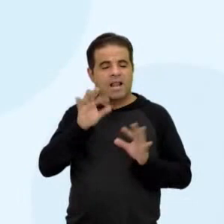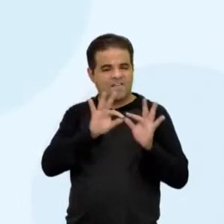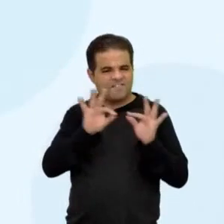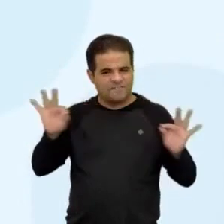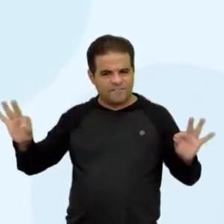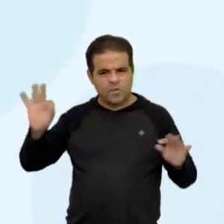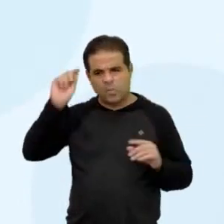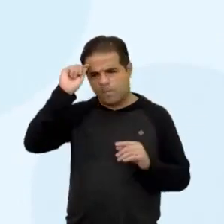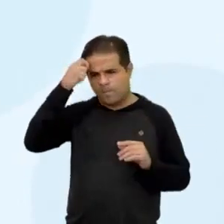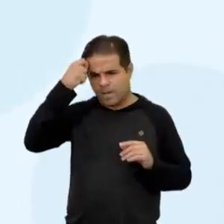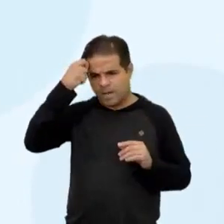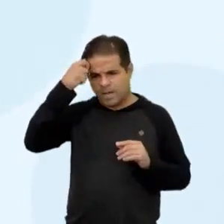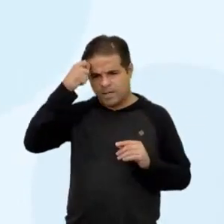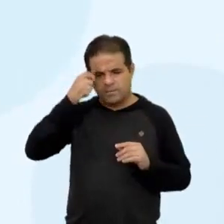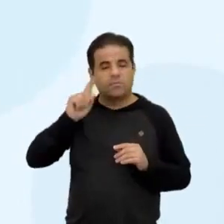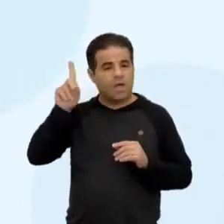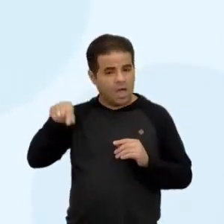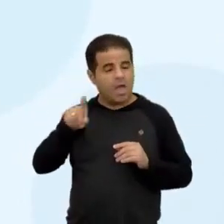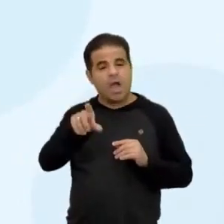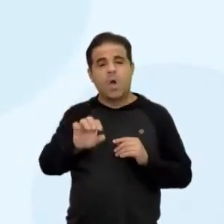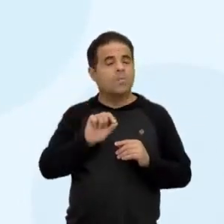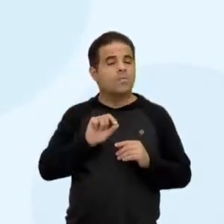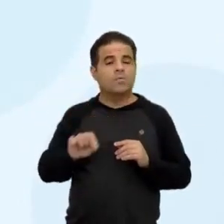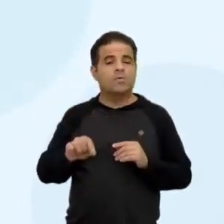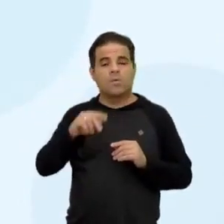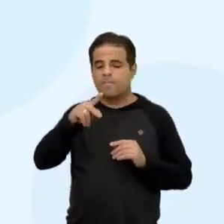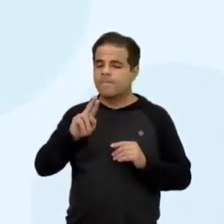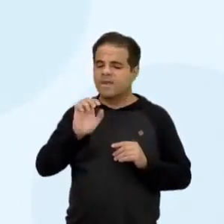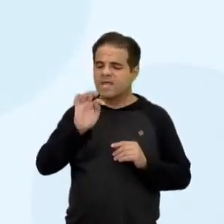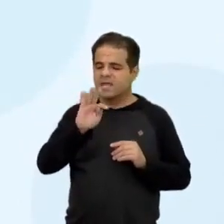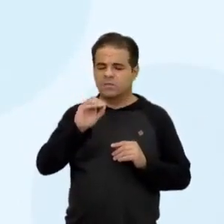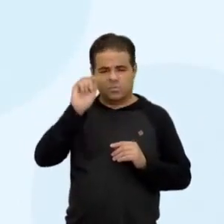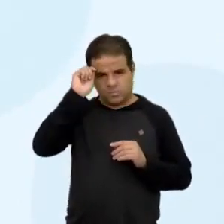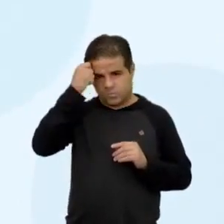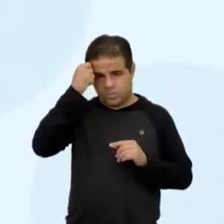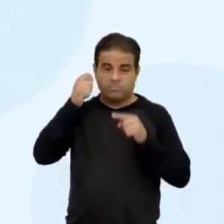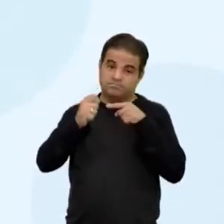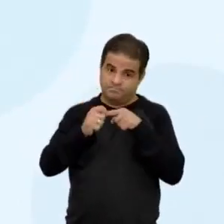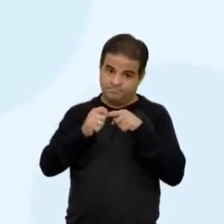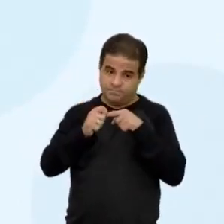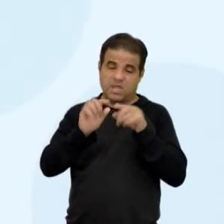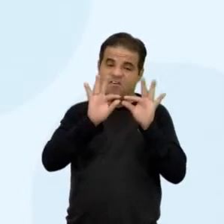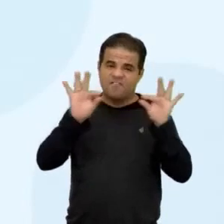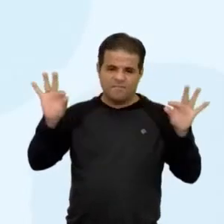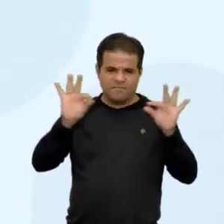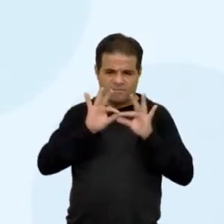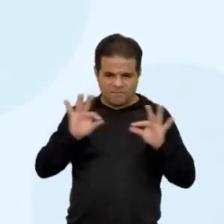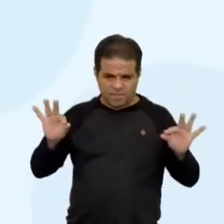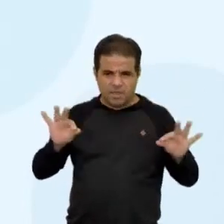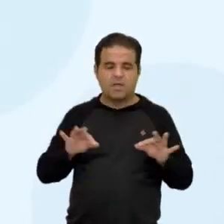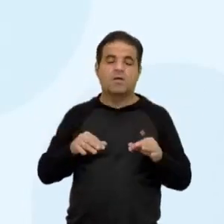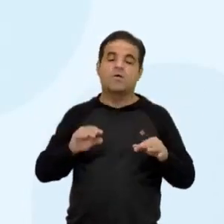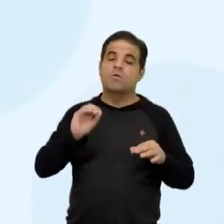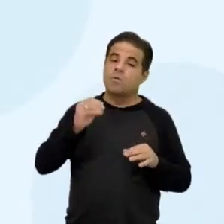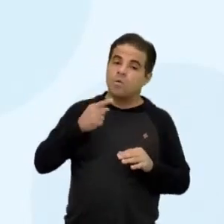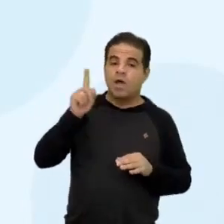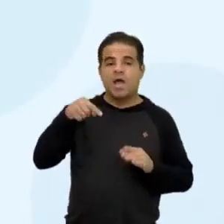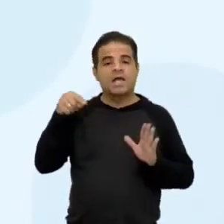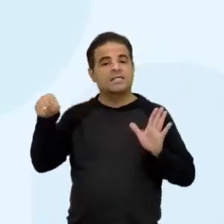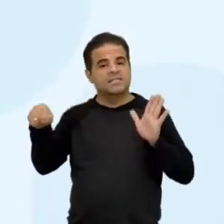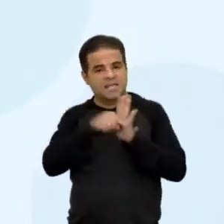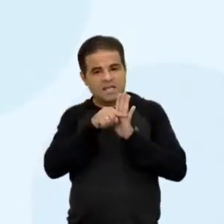preto, né, o preto, no caso de fios, ele ou é